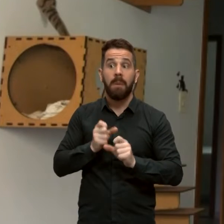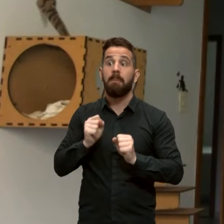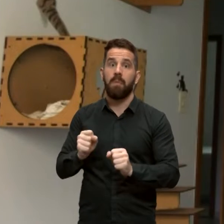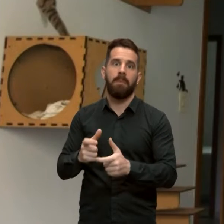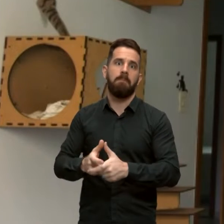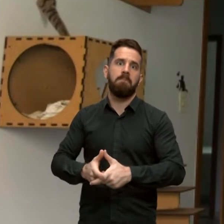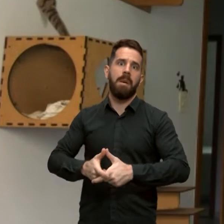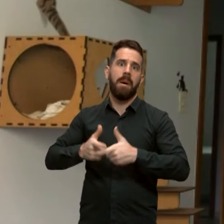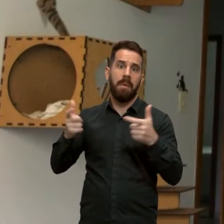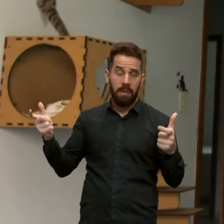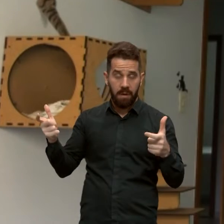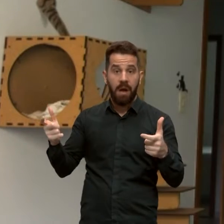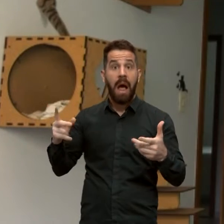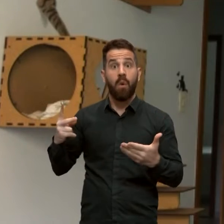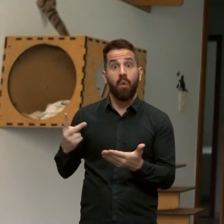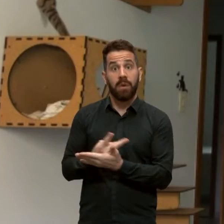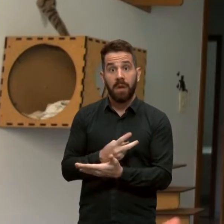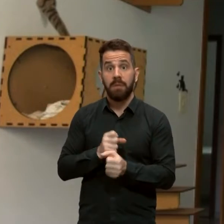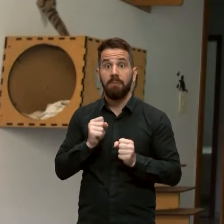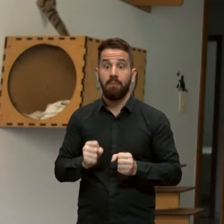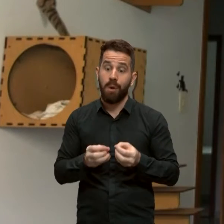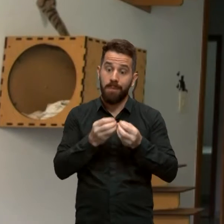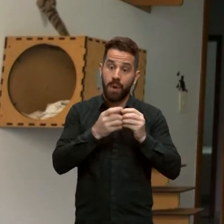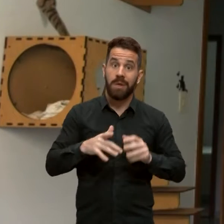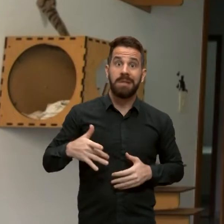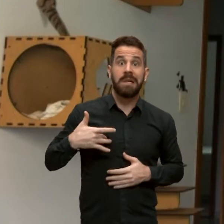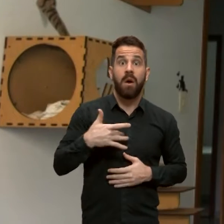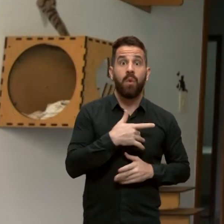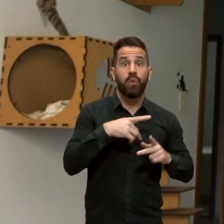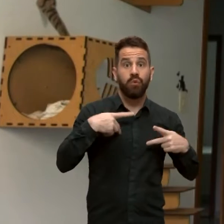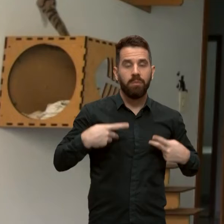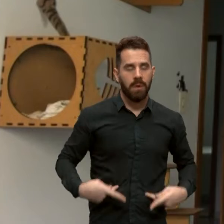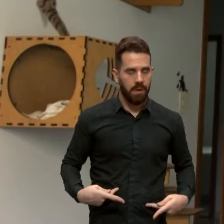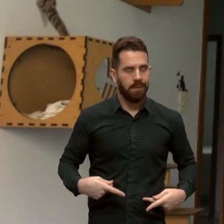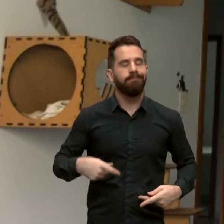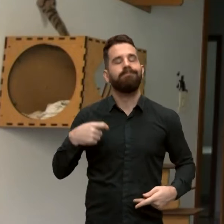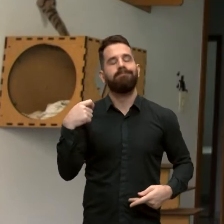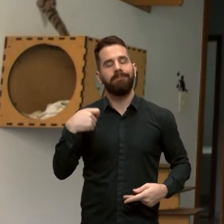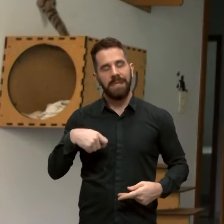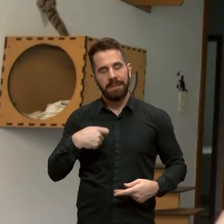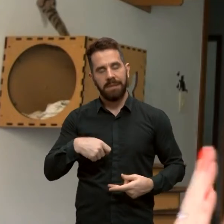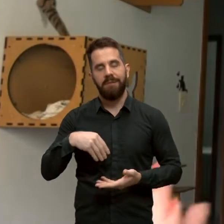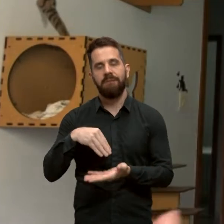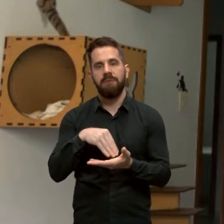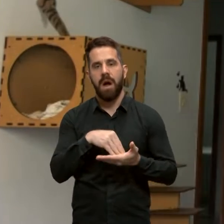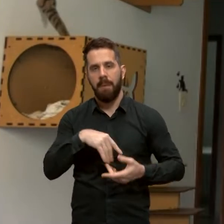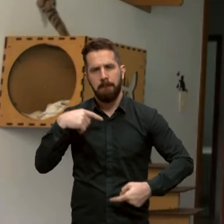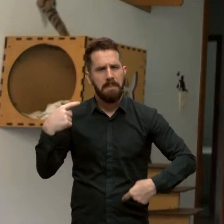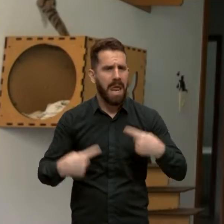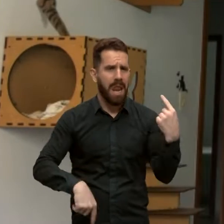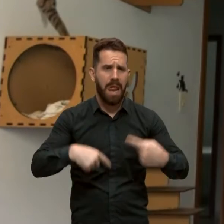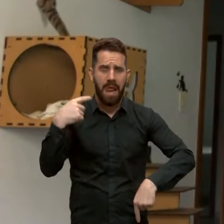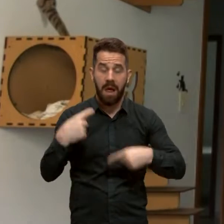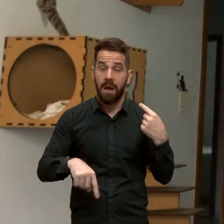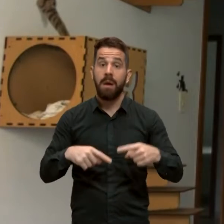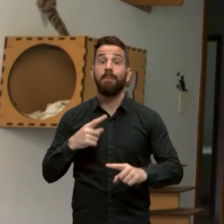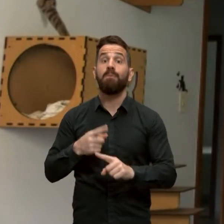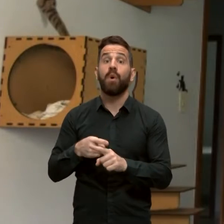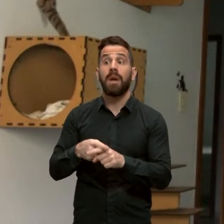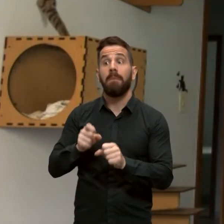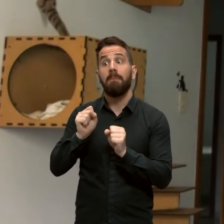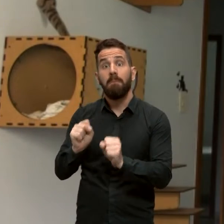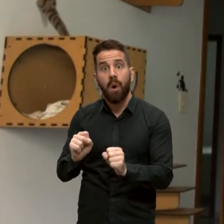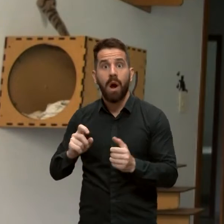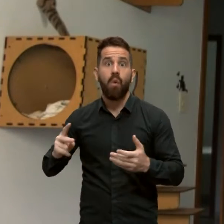humana também. Então, isso precisa ser muito conversado, discutido, né, como um risco para a saúde humana. Então, a